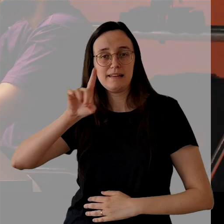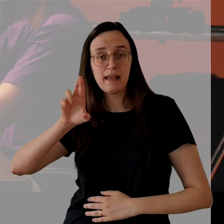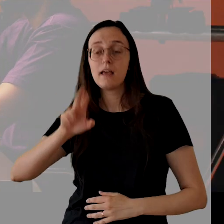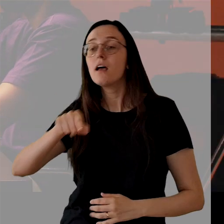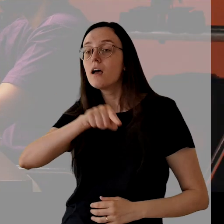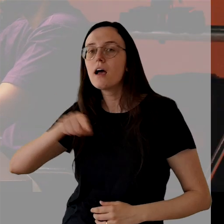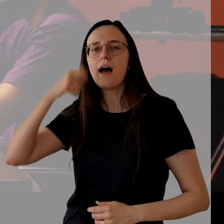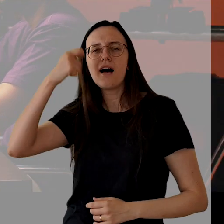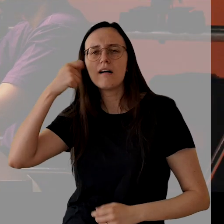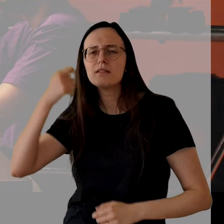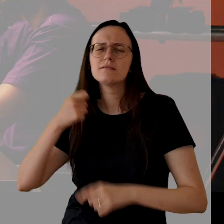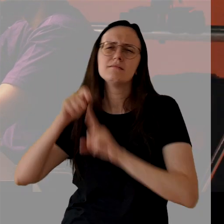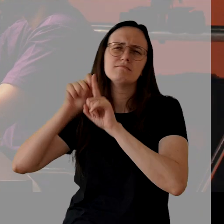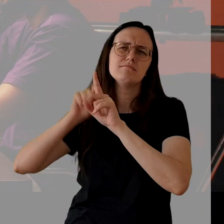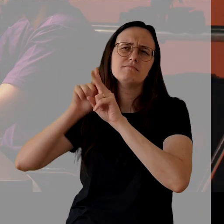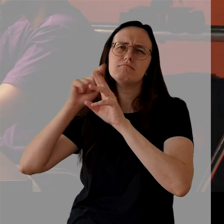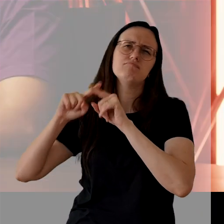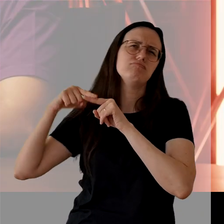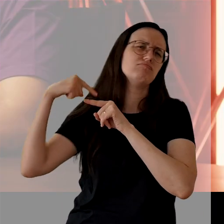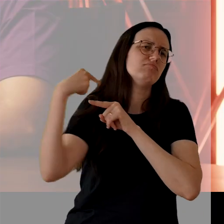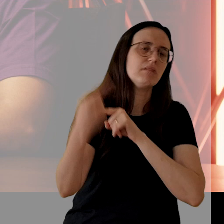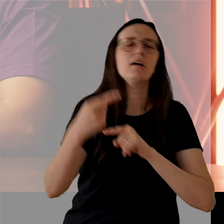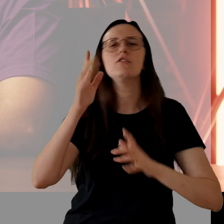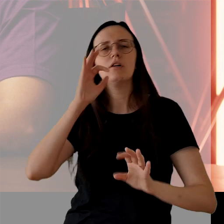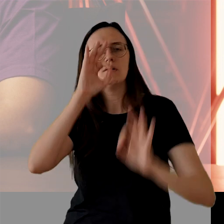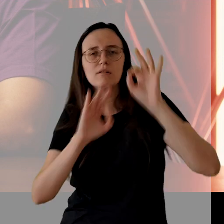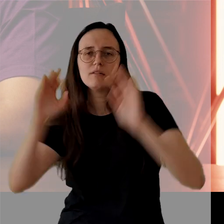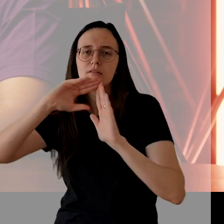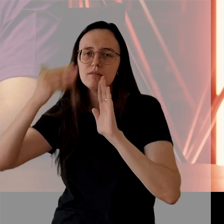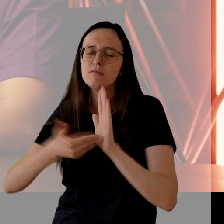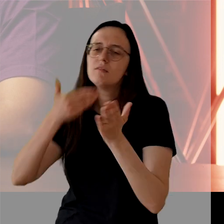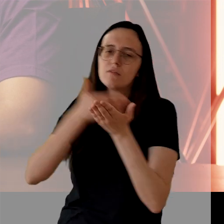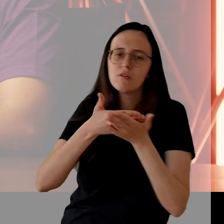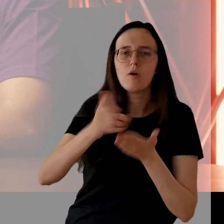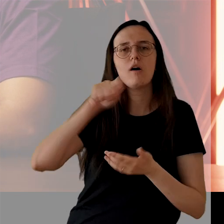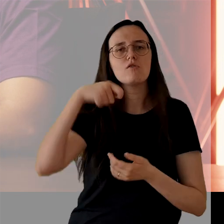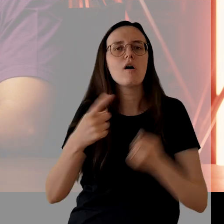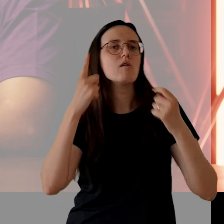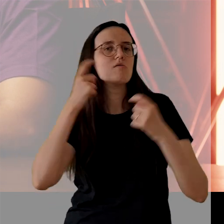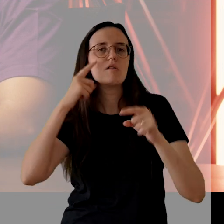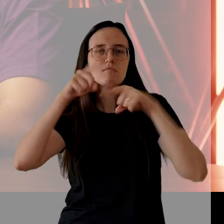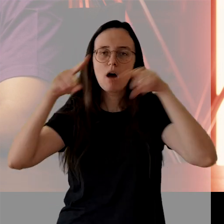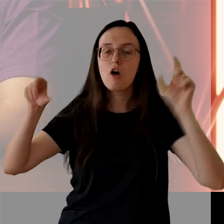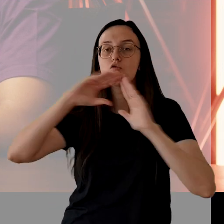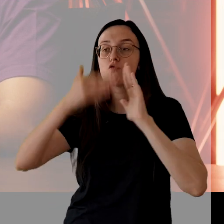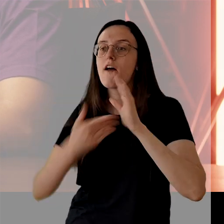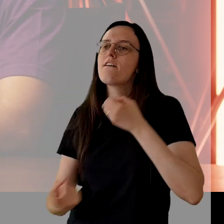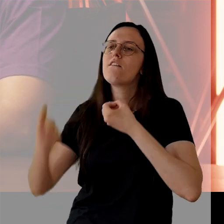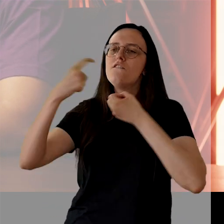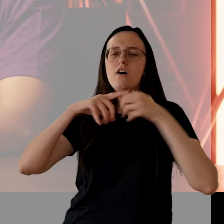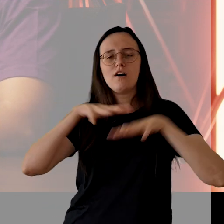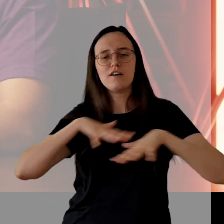assim, meses depois, o filme passou pela montagem, iniciou a pós-produção de áudio, aí ele tem que voltar para um estúdio